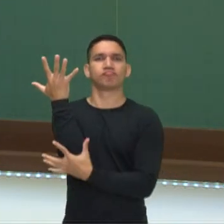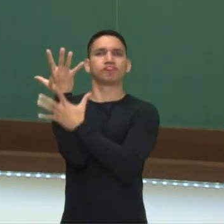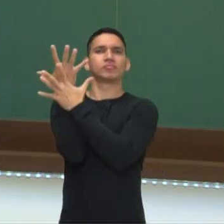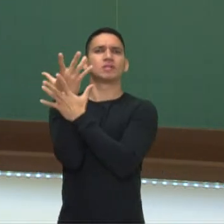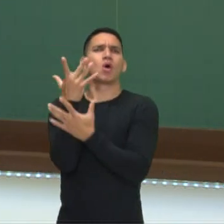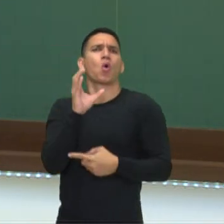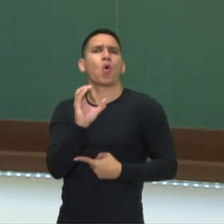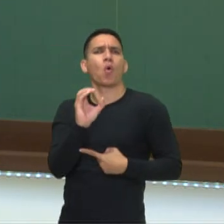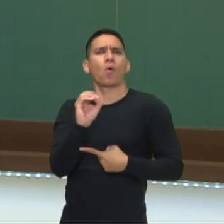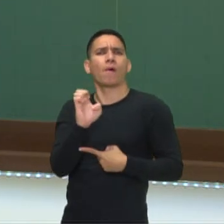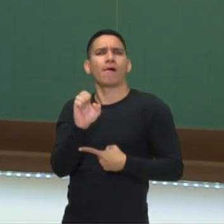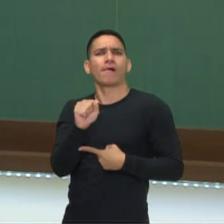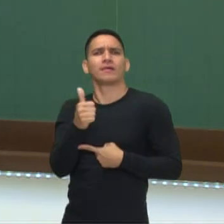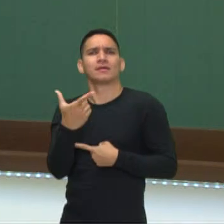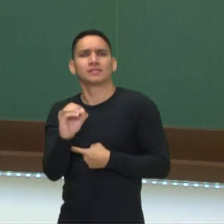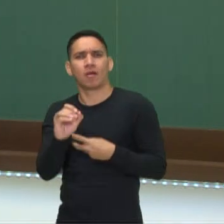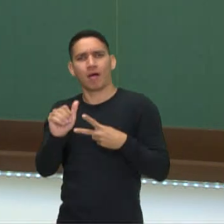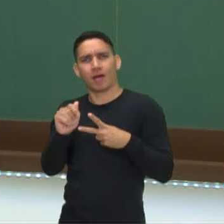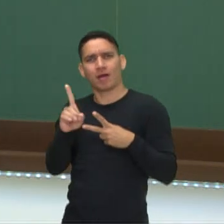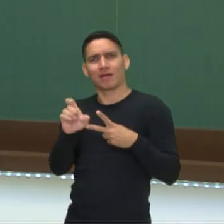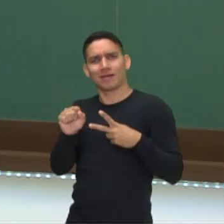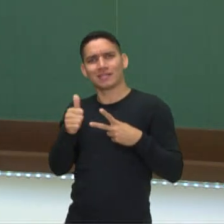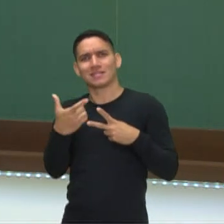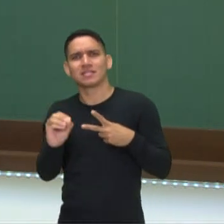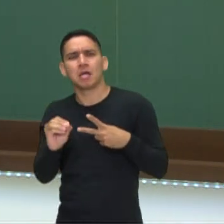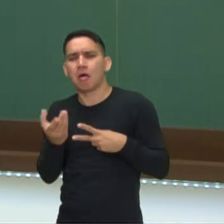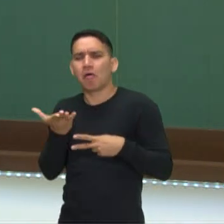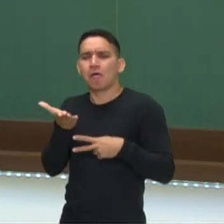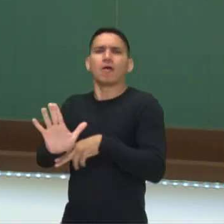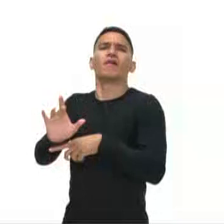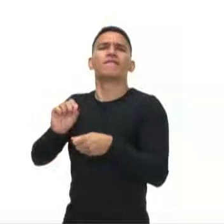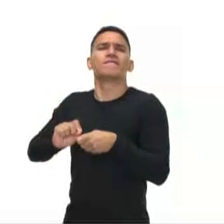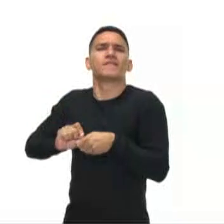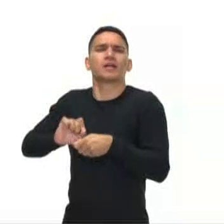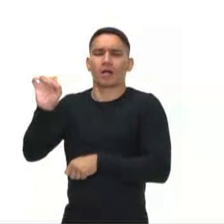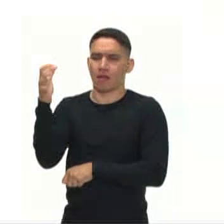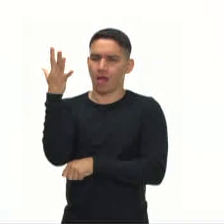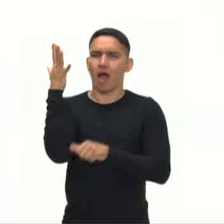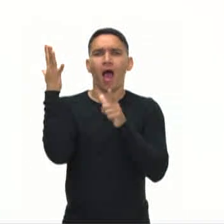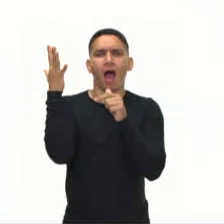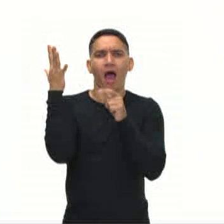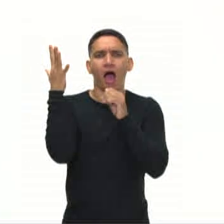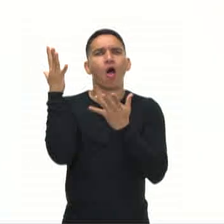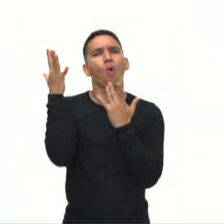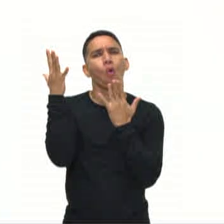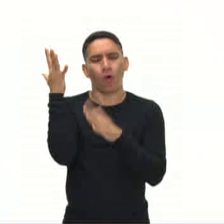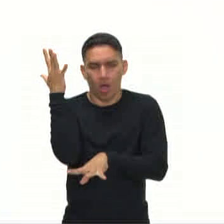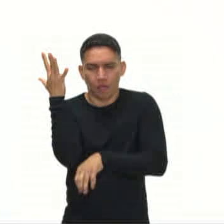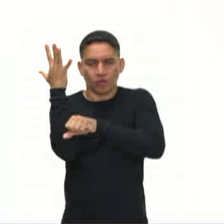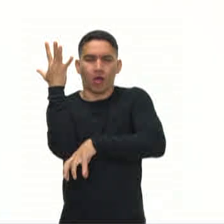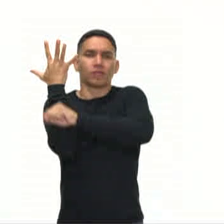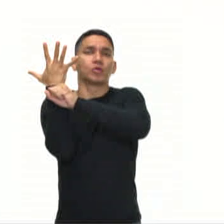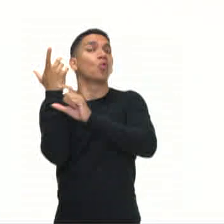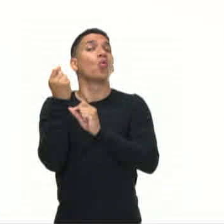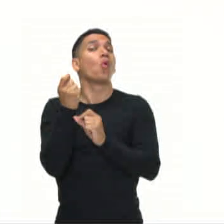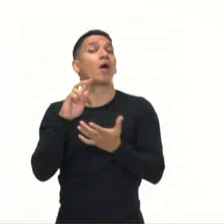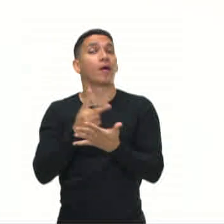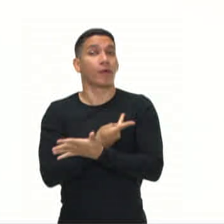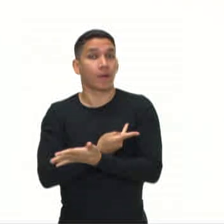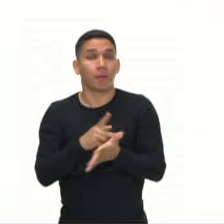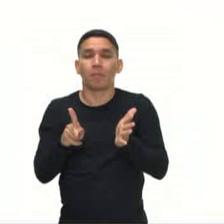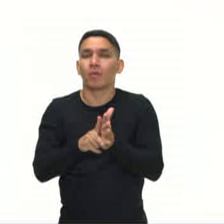esse processo de puxar a água colorida? Então, devido à ação dessas forças, líquidos